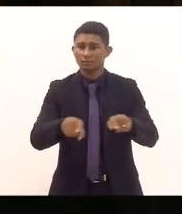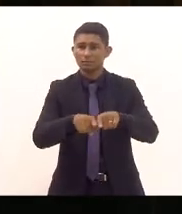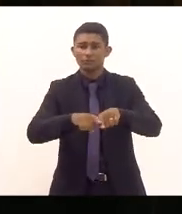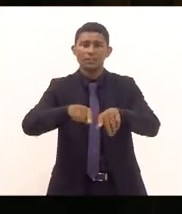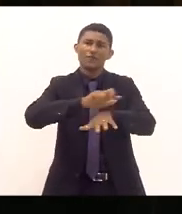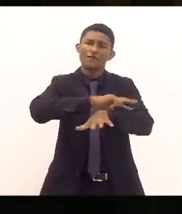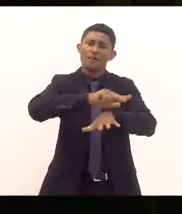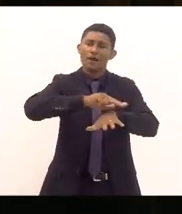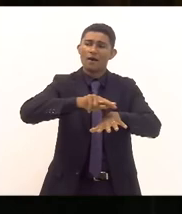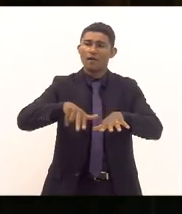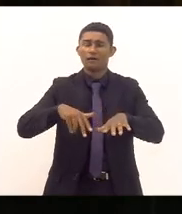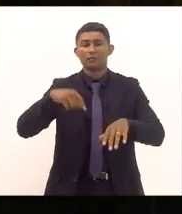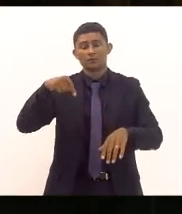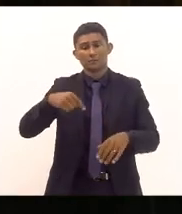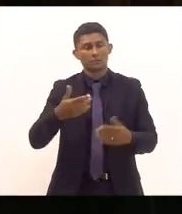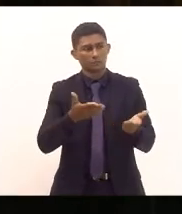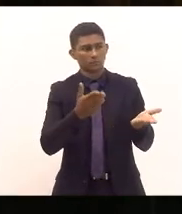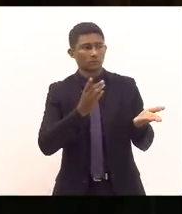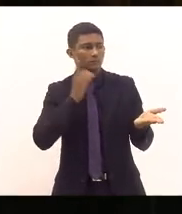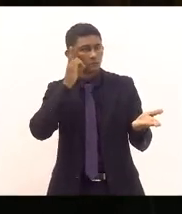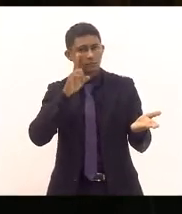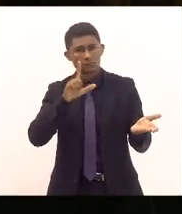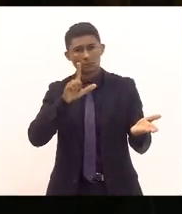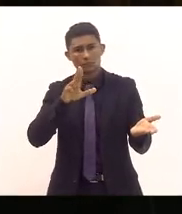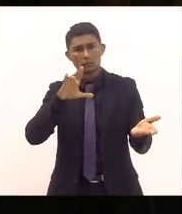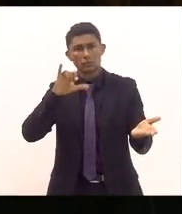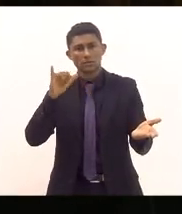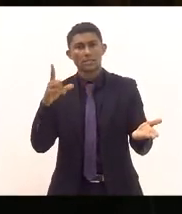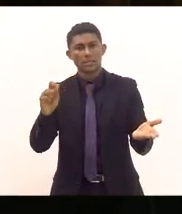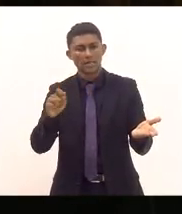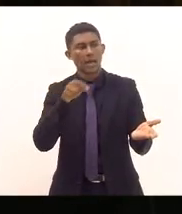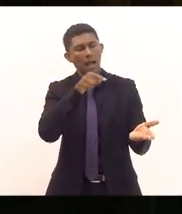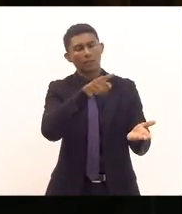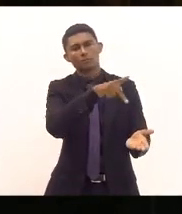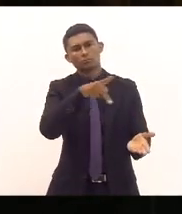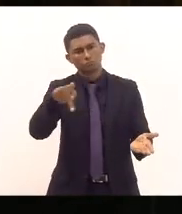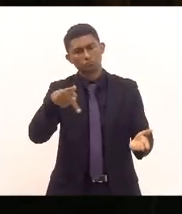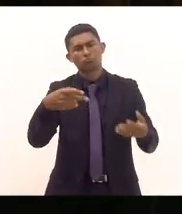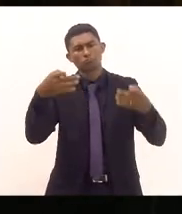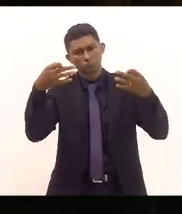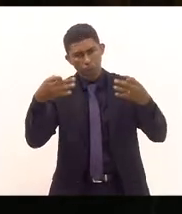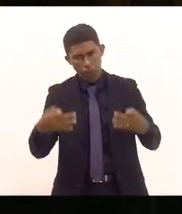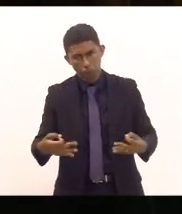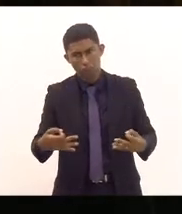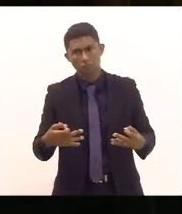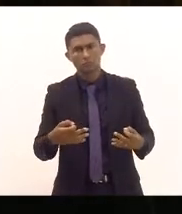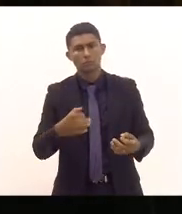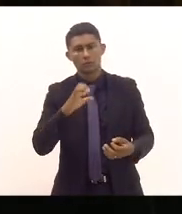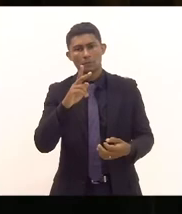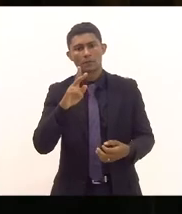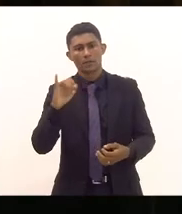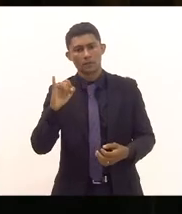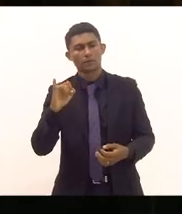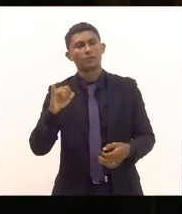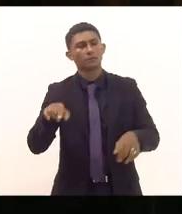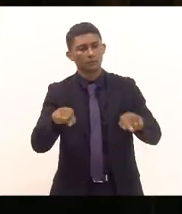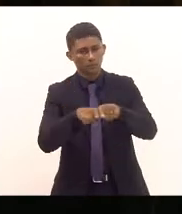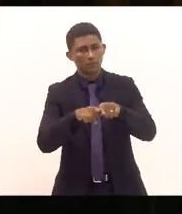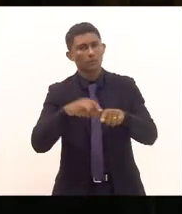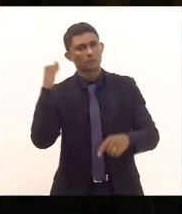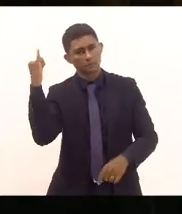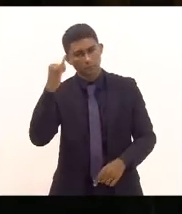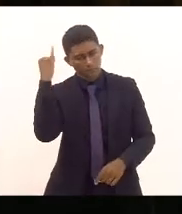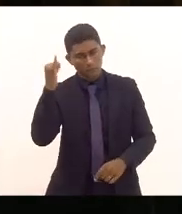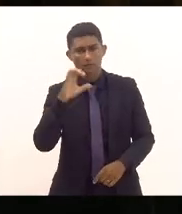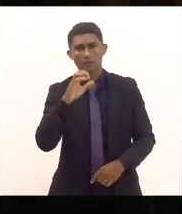diversidade nesse pela deputada Lucinha Preside com muito Rigor com muita veemência uma das serpentes também mais importantes dessa